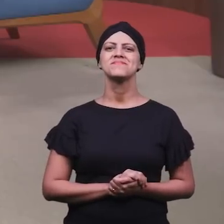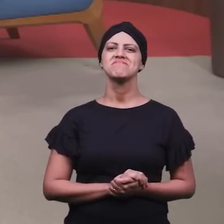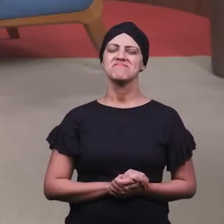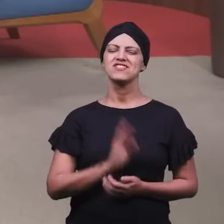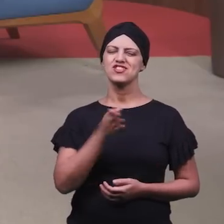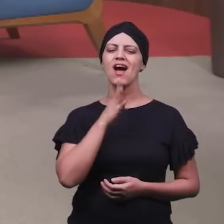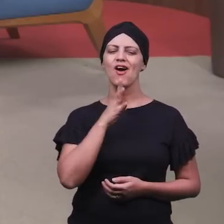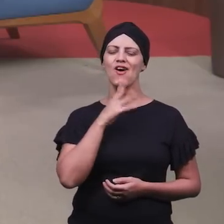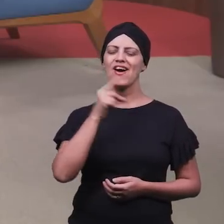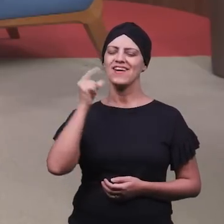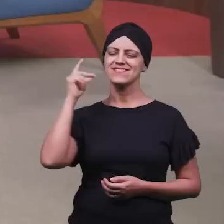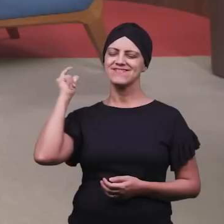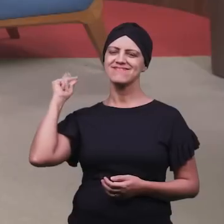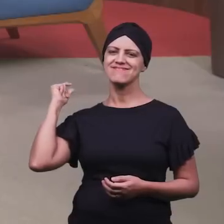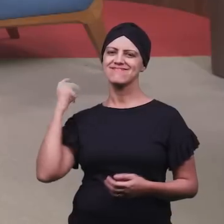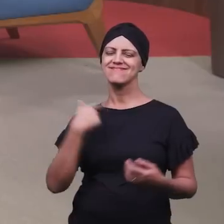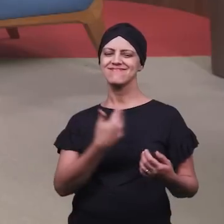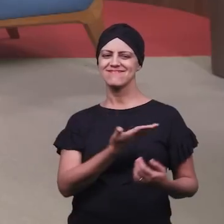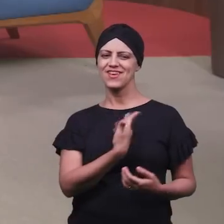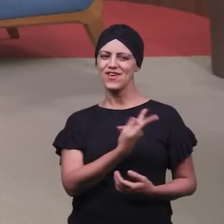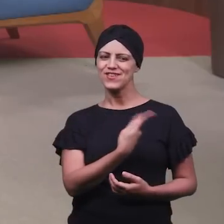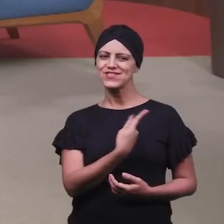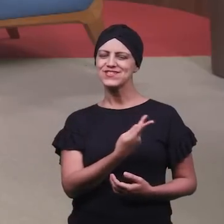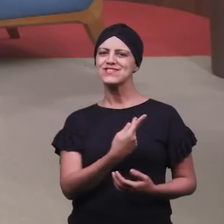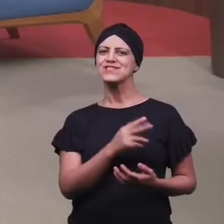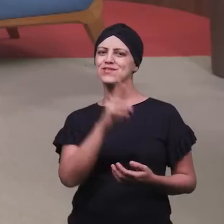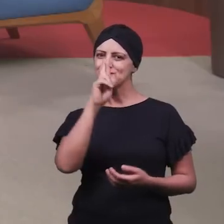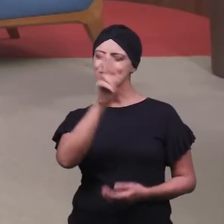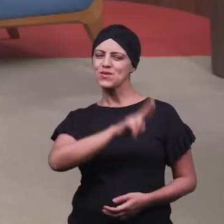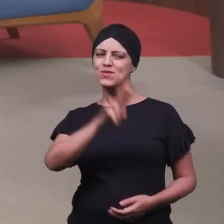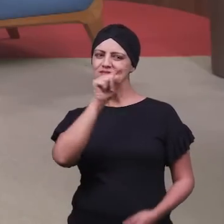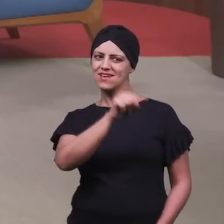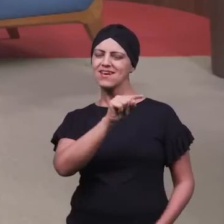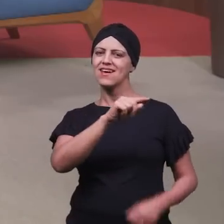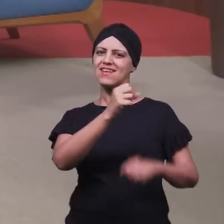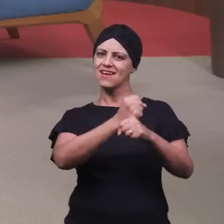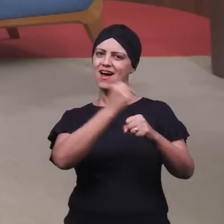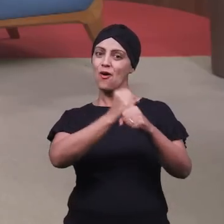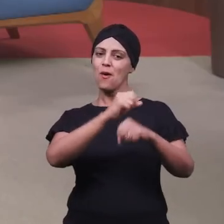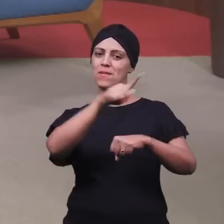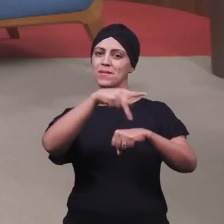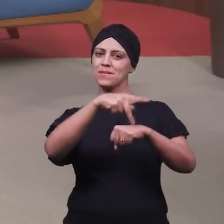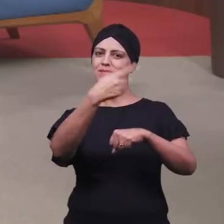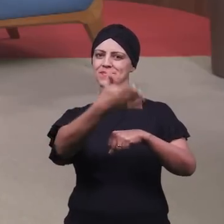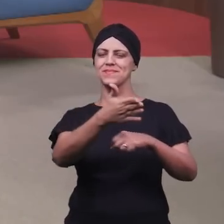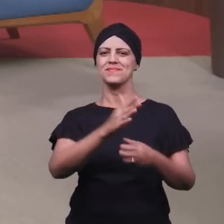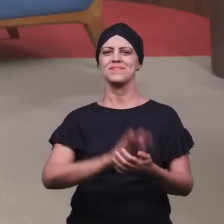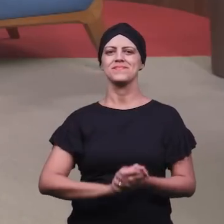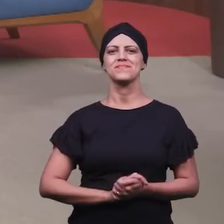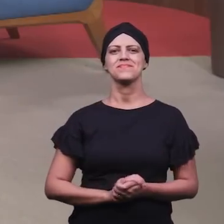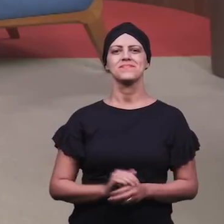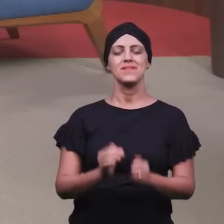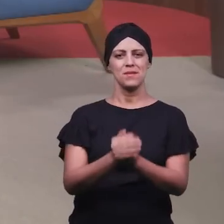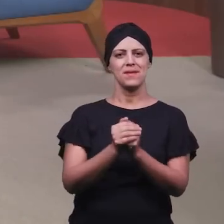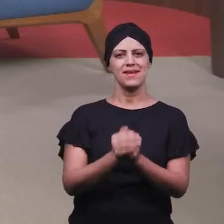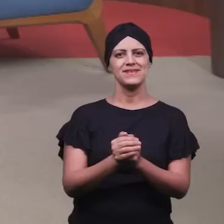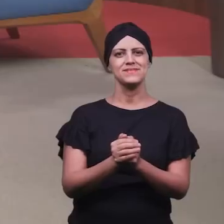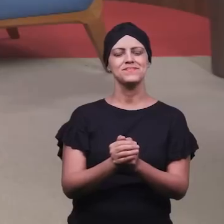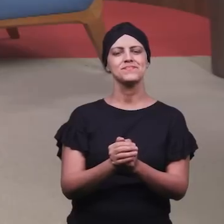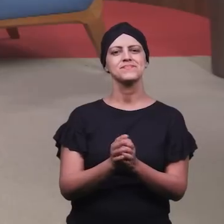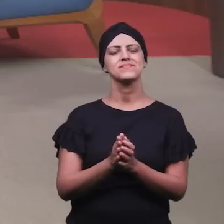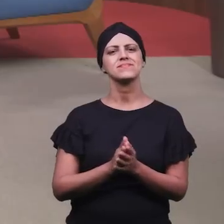longa data, né? Amém. O Senhor tem usado o companheiro, né, na obra no exterior lá. Isso é uma bênção para todos. Amém. Glória a Jesus.